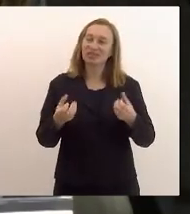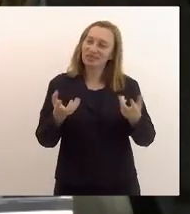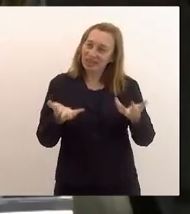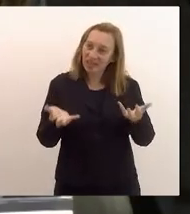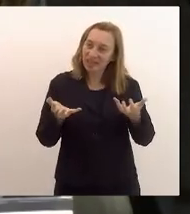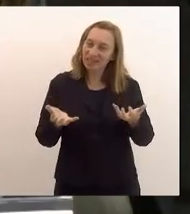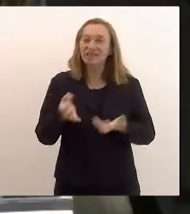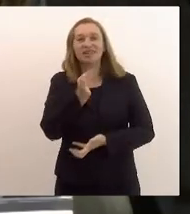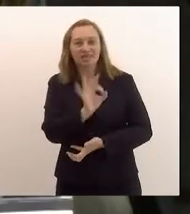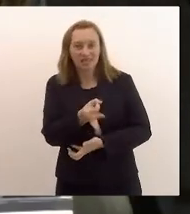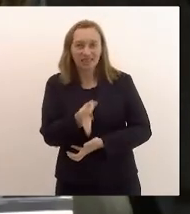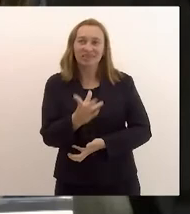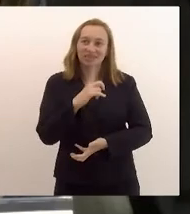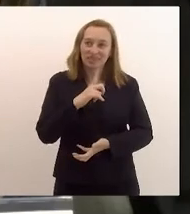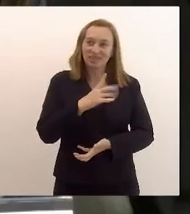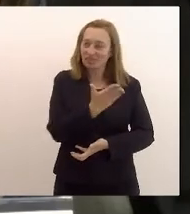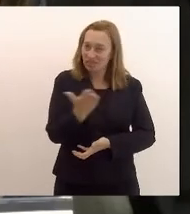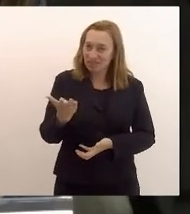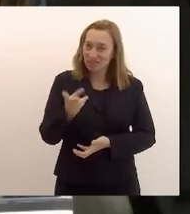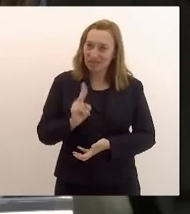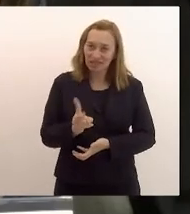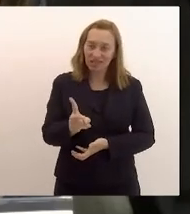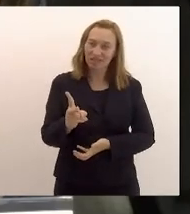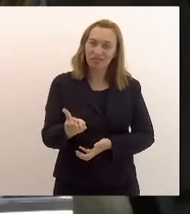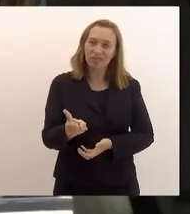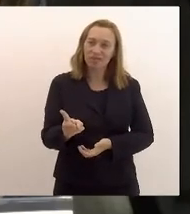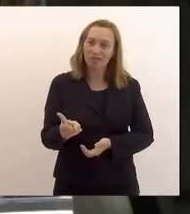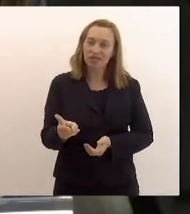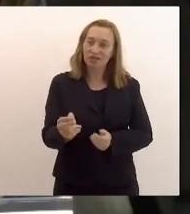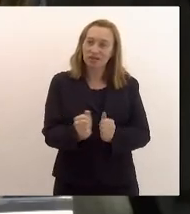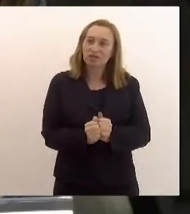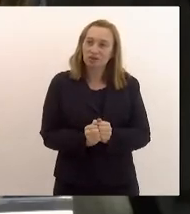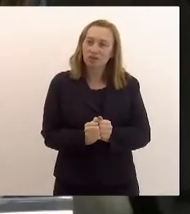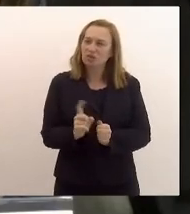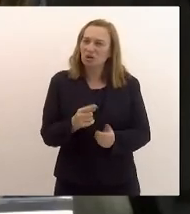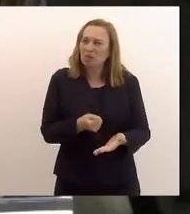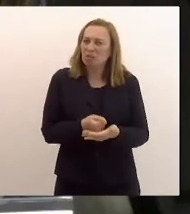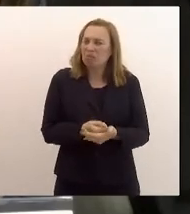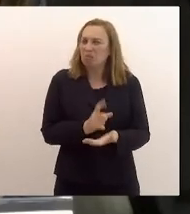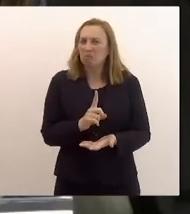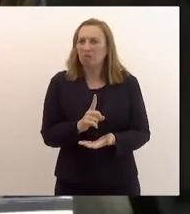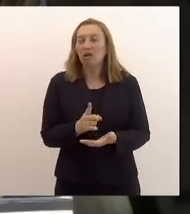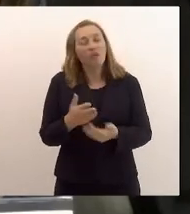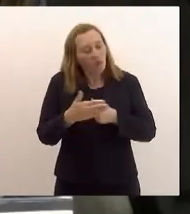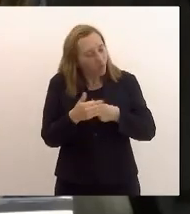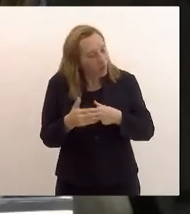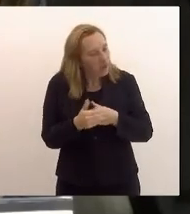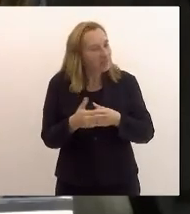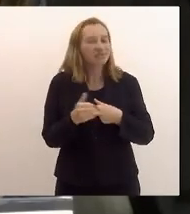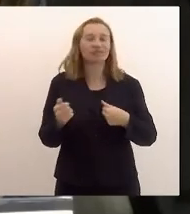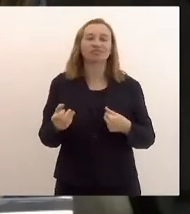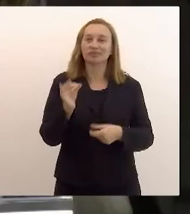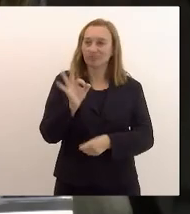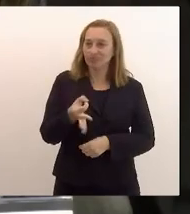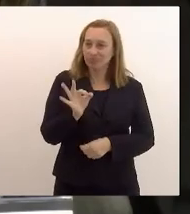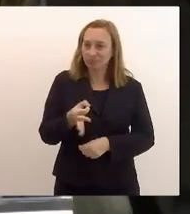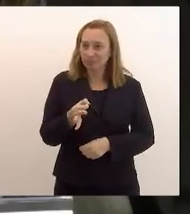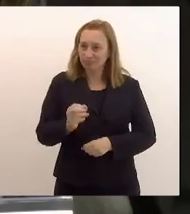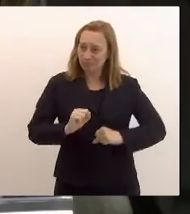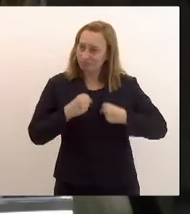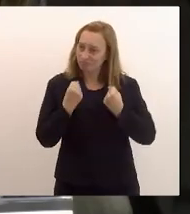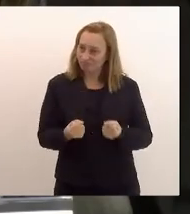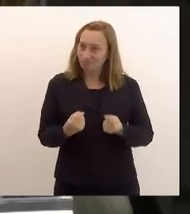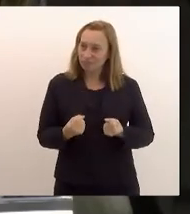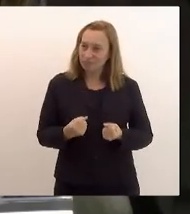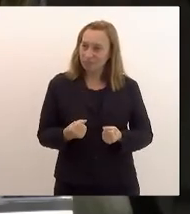espera tudo que a gente tem certeza por seis sempre se esmeram com mais só por obrigação é com carinho com certeza com